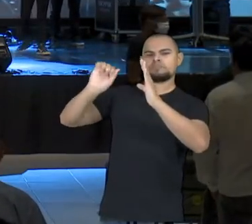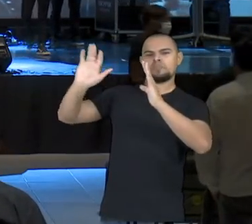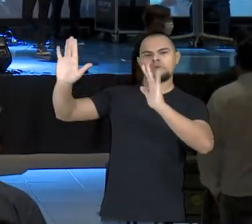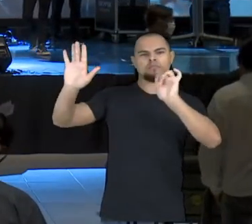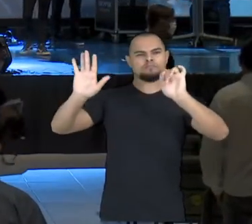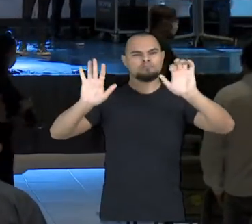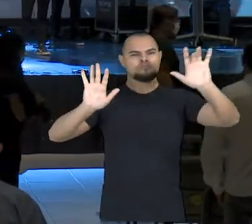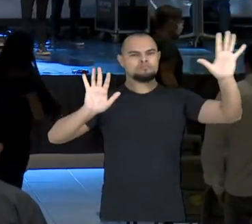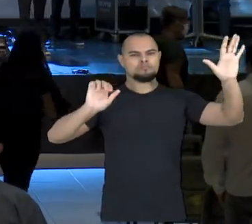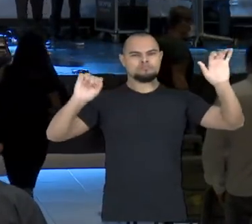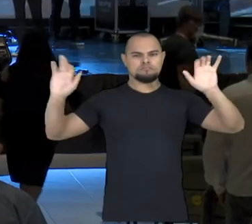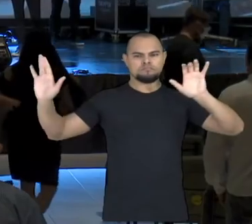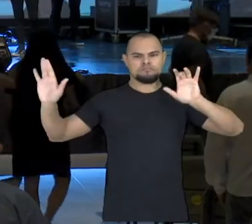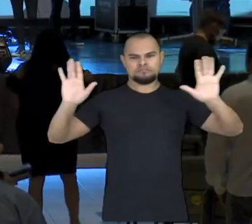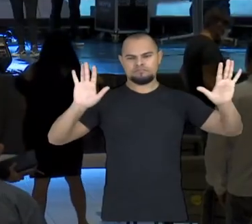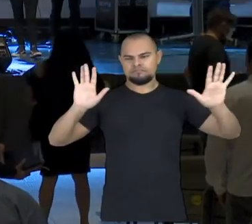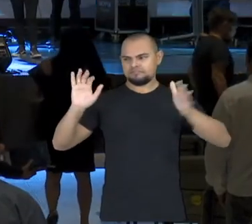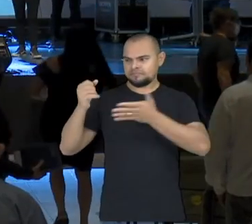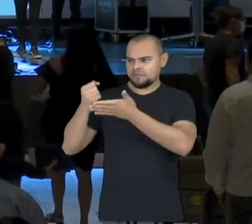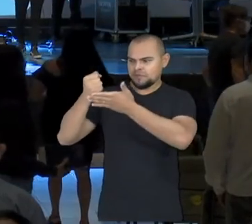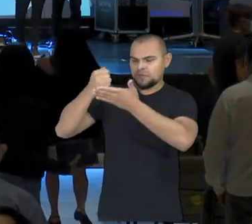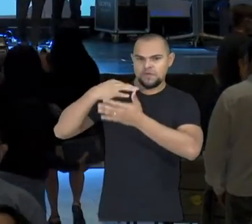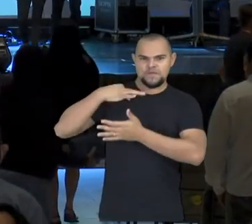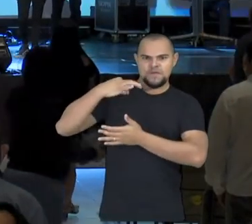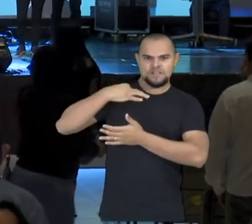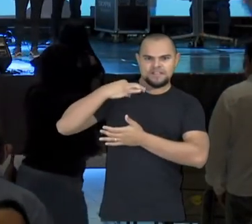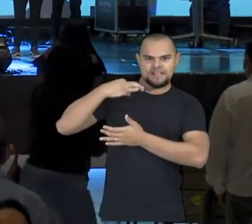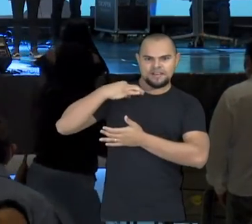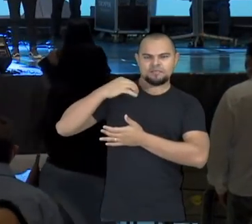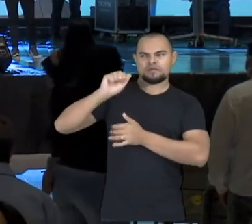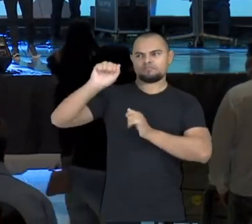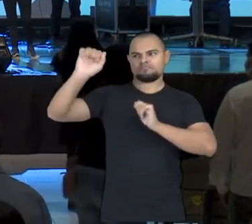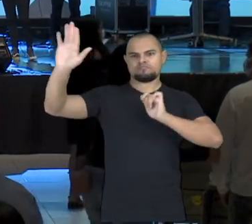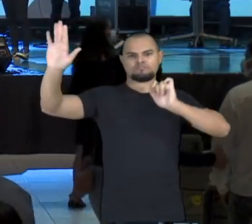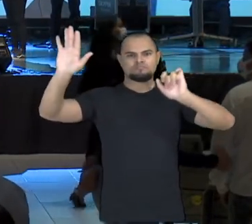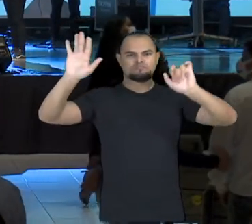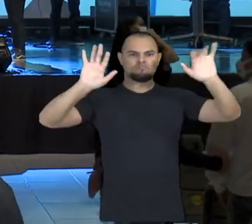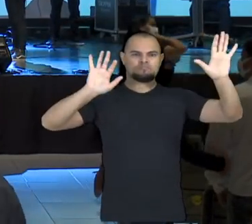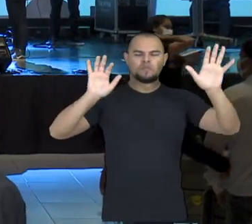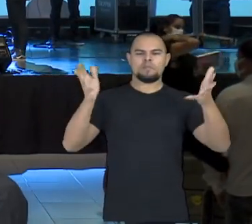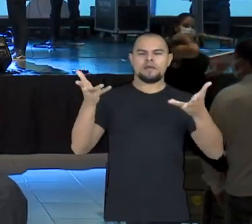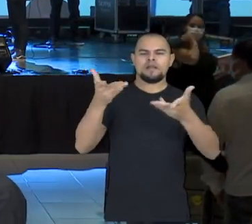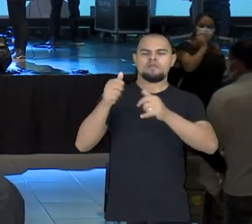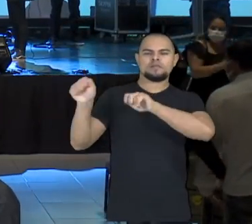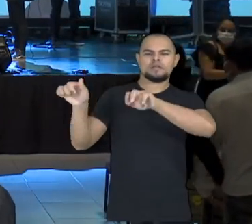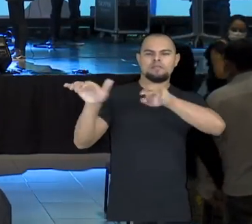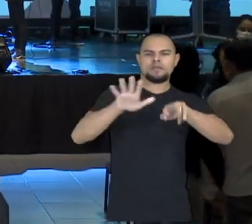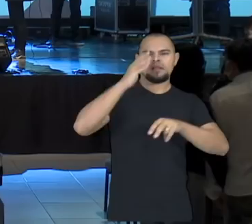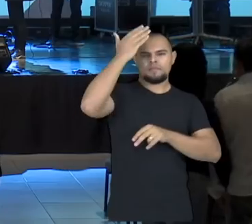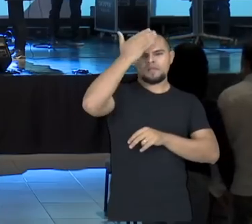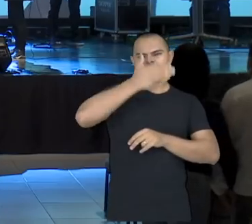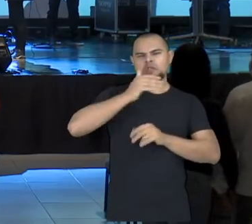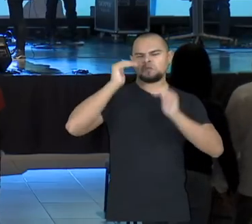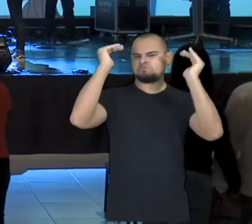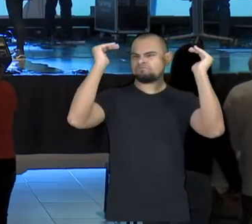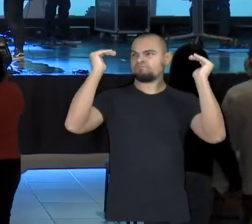com o auxílio dos nossos voluntários. Uma maravilhosa semana na presença do Altíssimo.